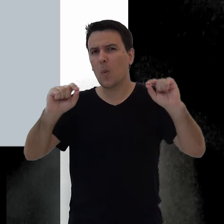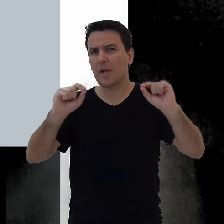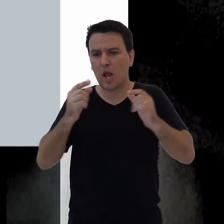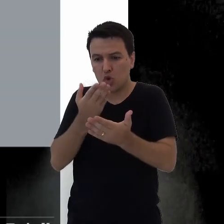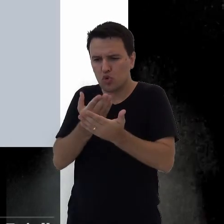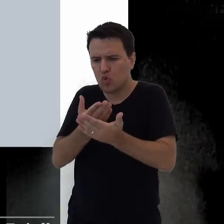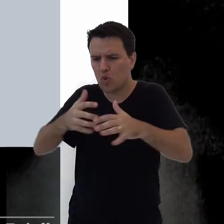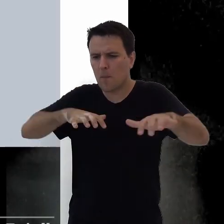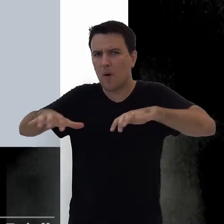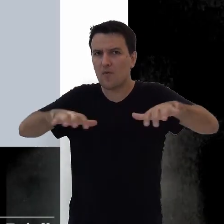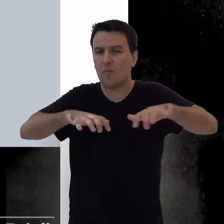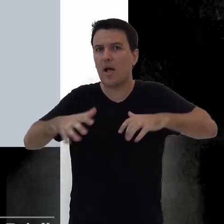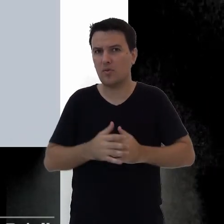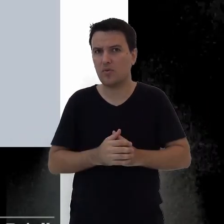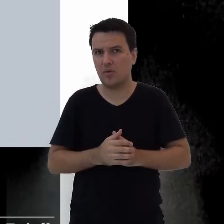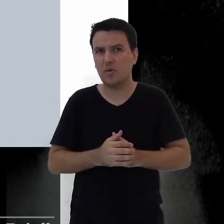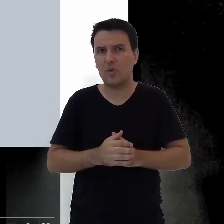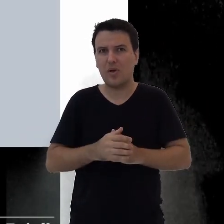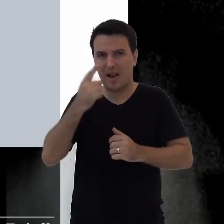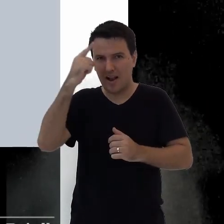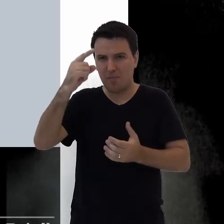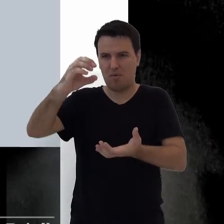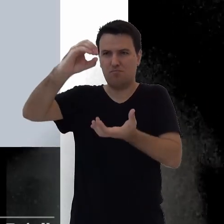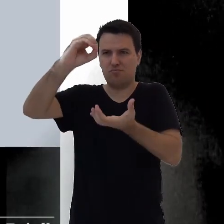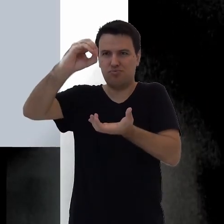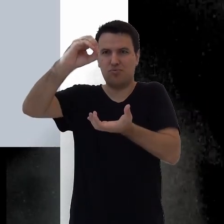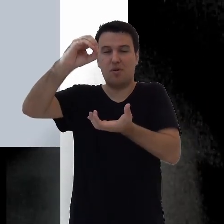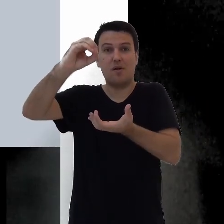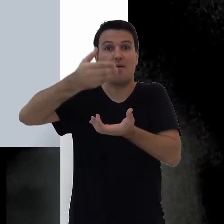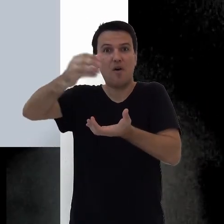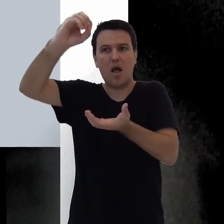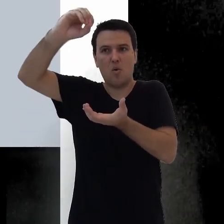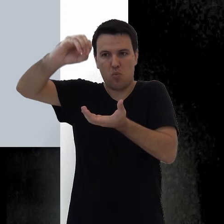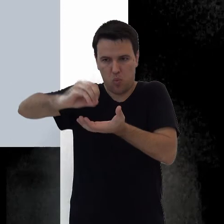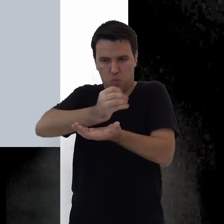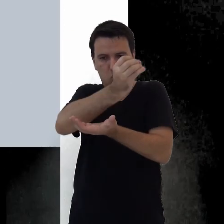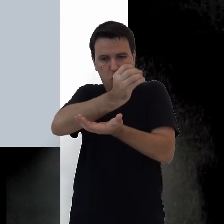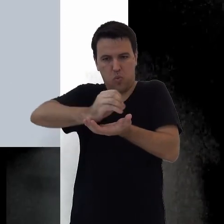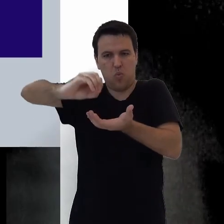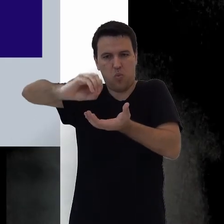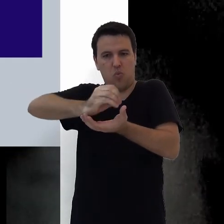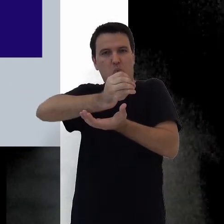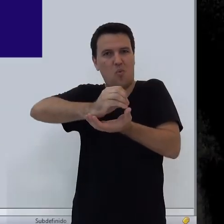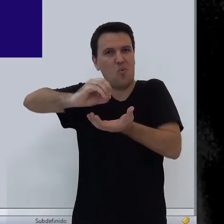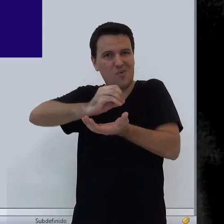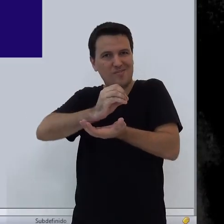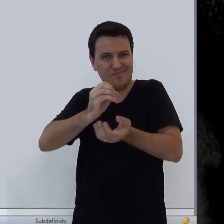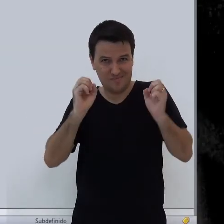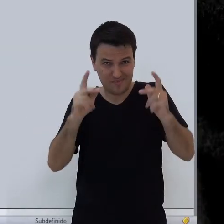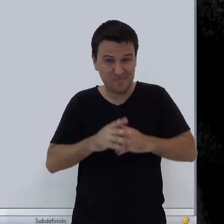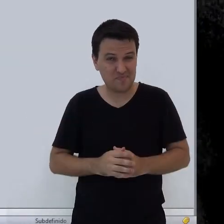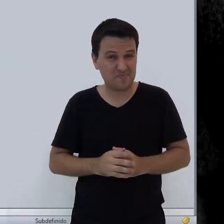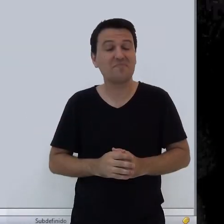de movimento. Nós vamos fazer essa esferinha cair e se movimentar sobre essa rampa aqui,